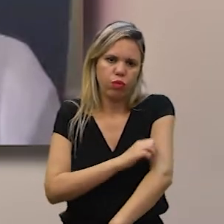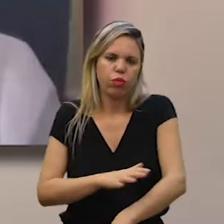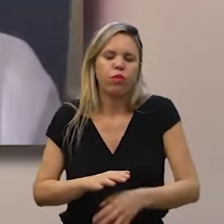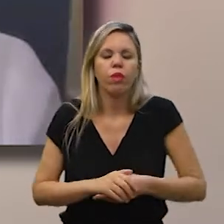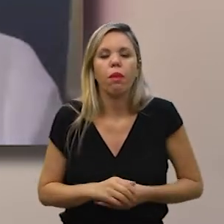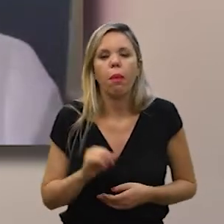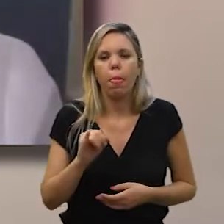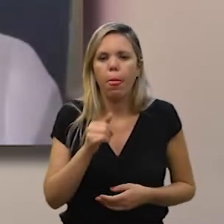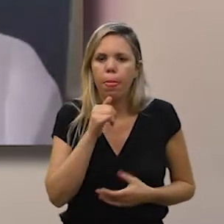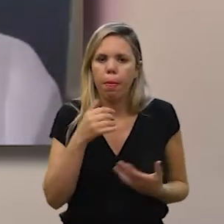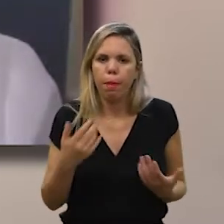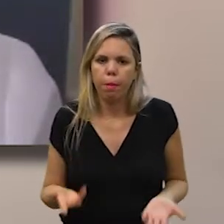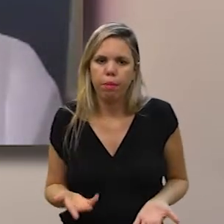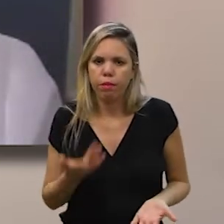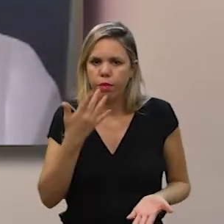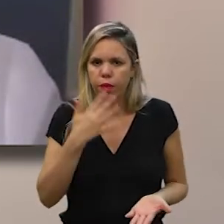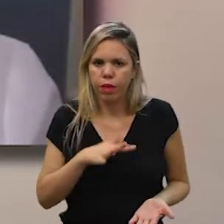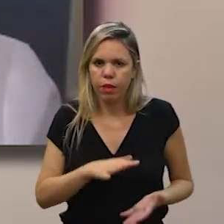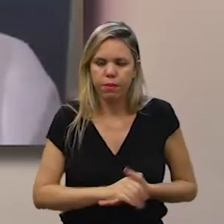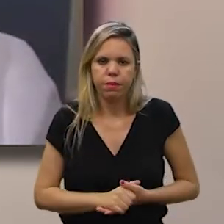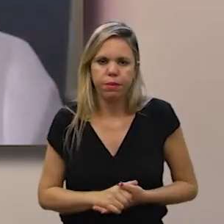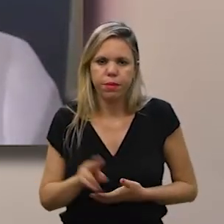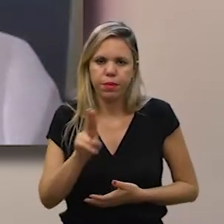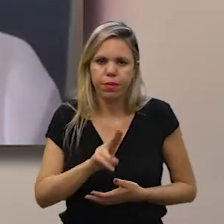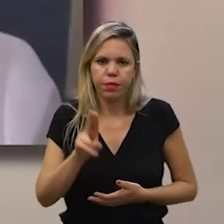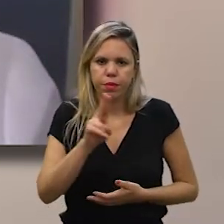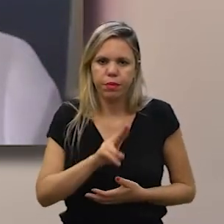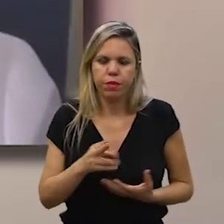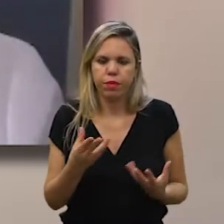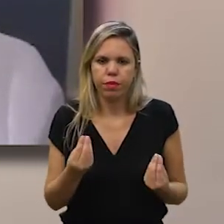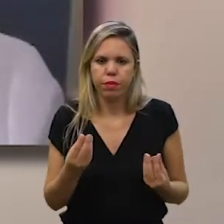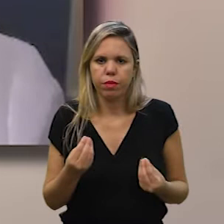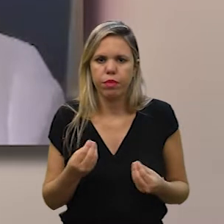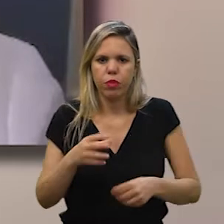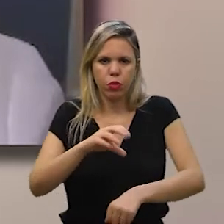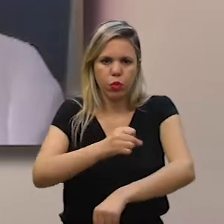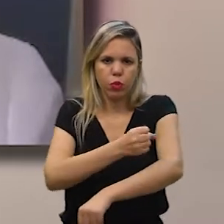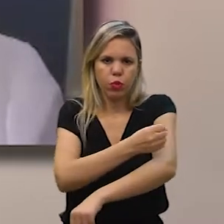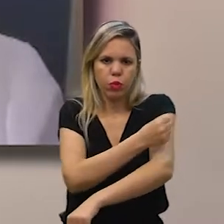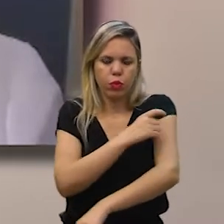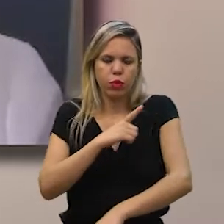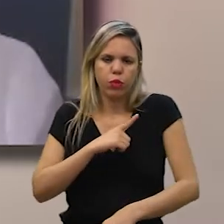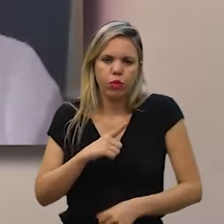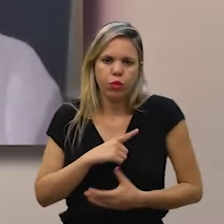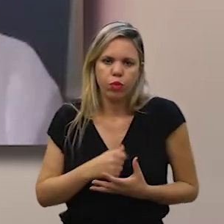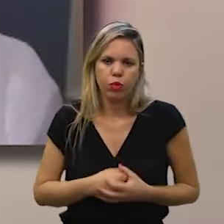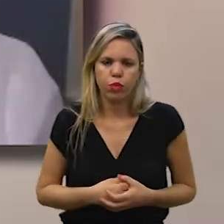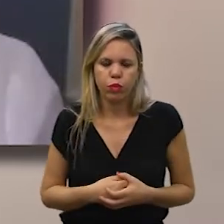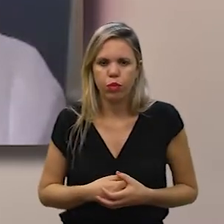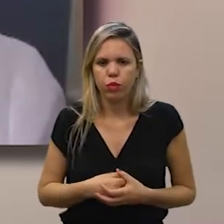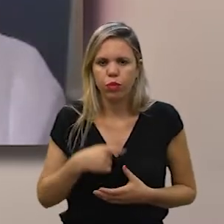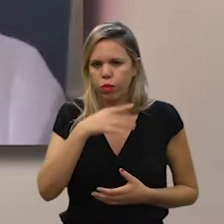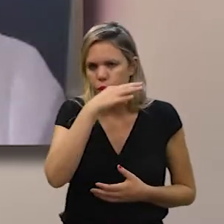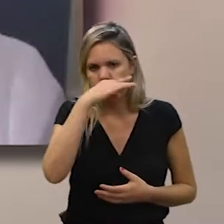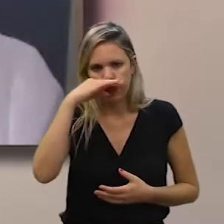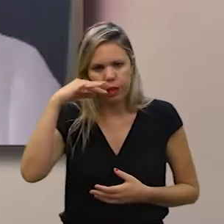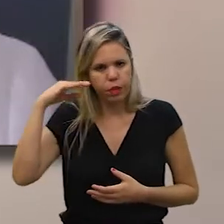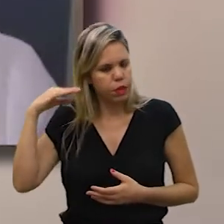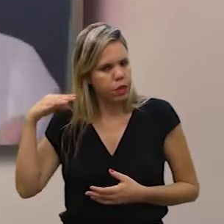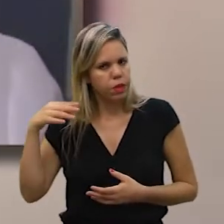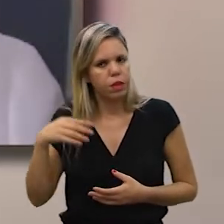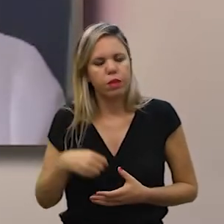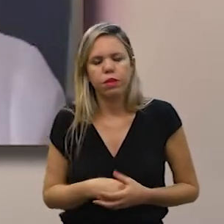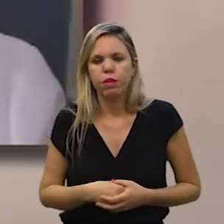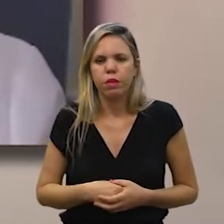anti-inflamatório. Se a criança usar muito hidratante que tenha perfume,